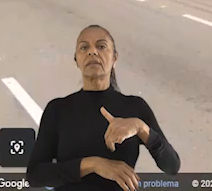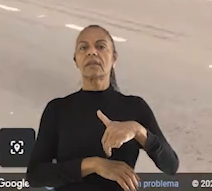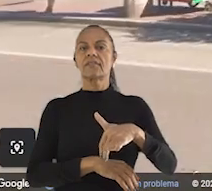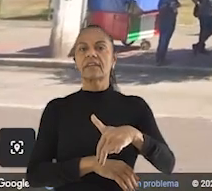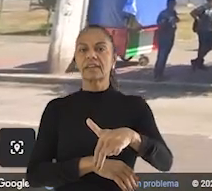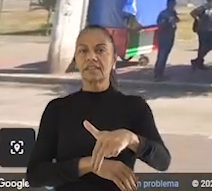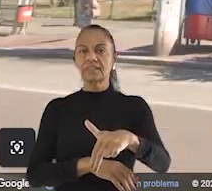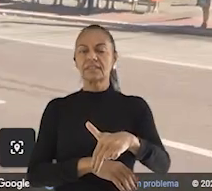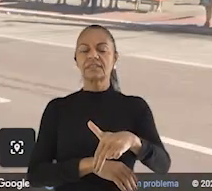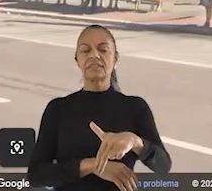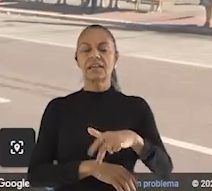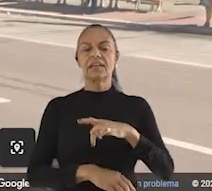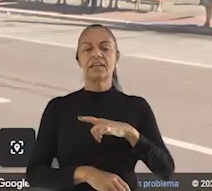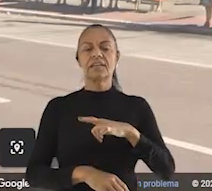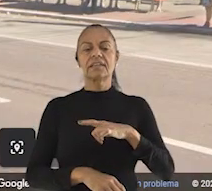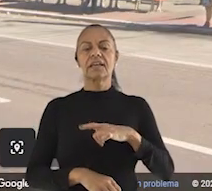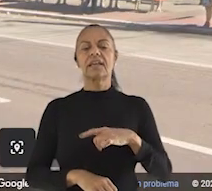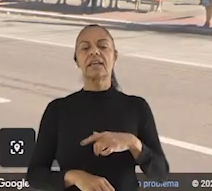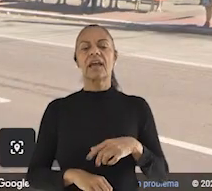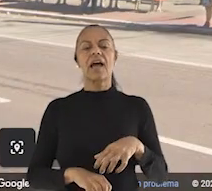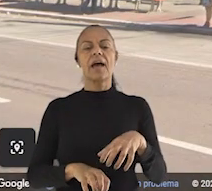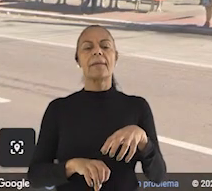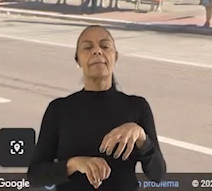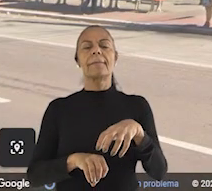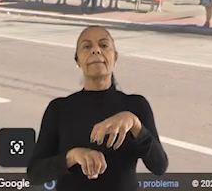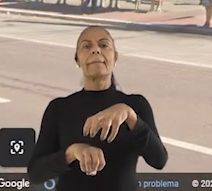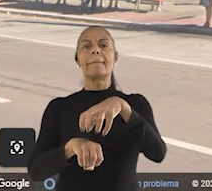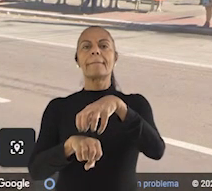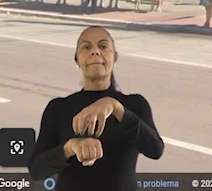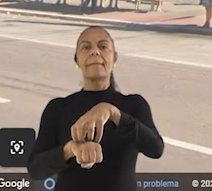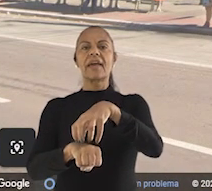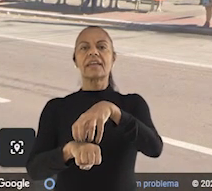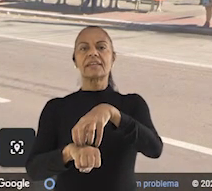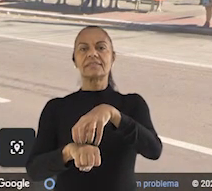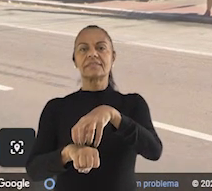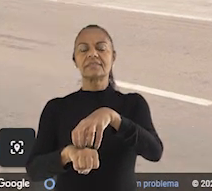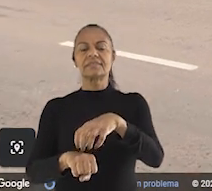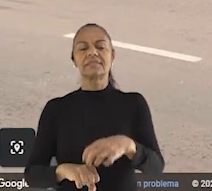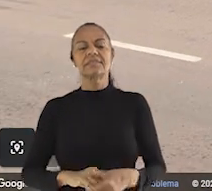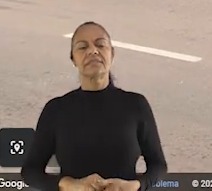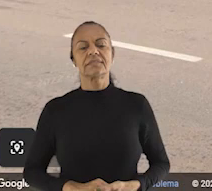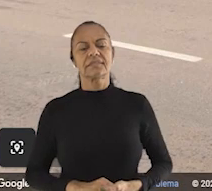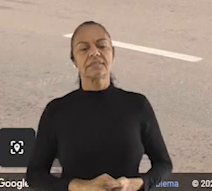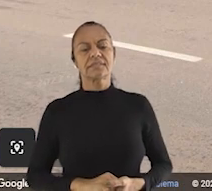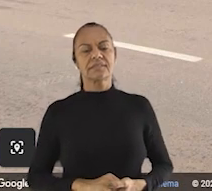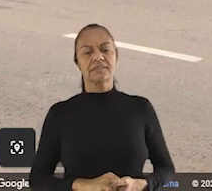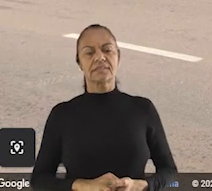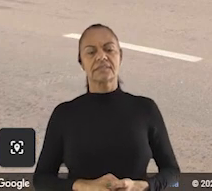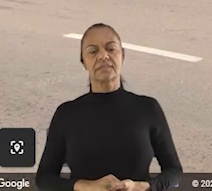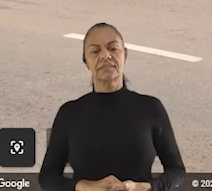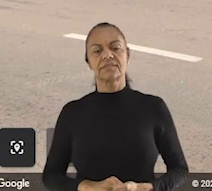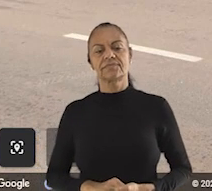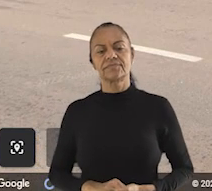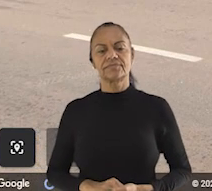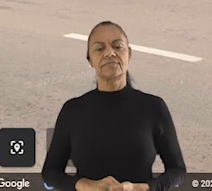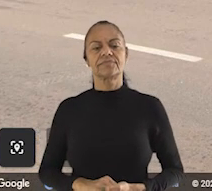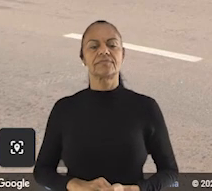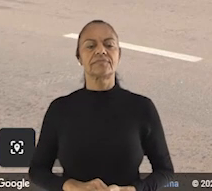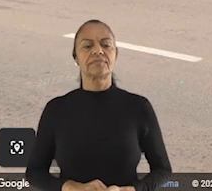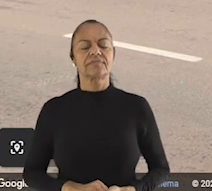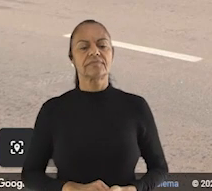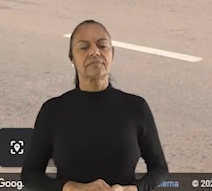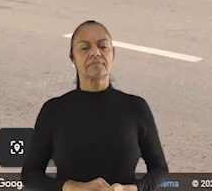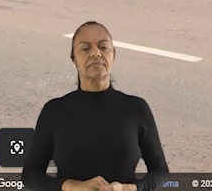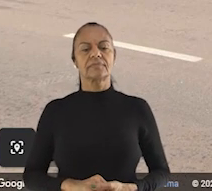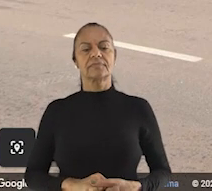Cebola. Ó, dá para ver aqui o mosaico da UFES. Já descemos no ponto aqui, vamos dar um pulinho